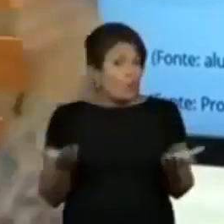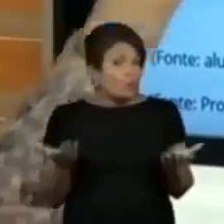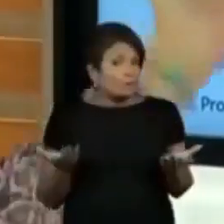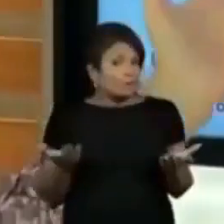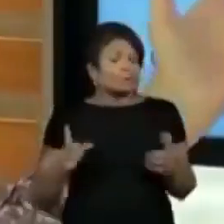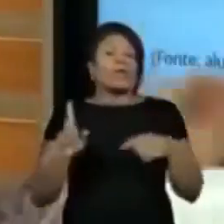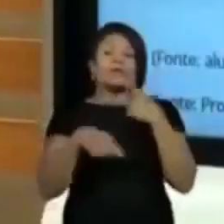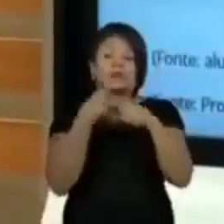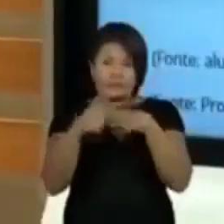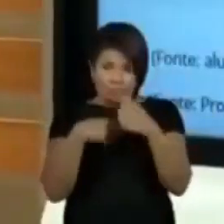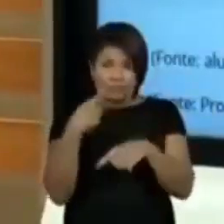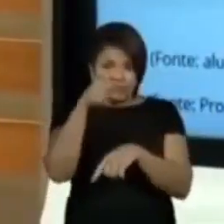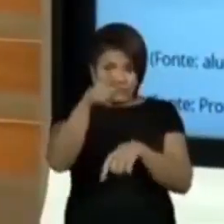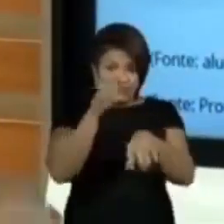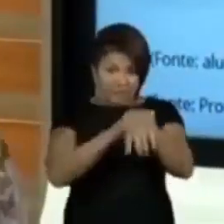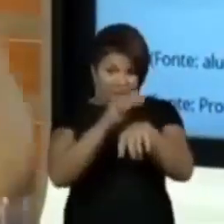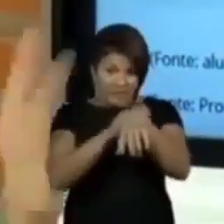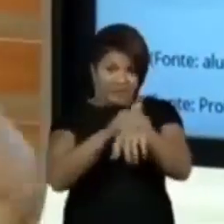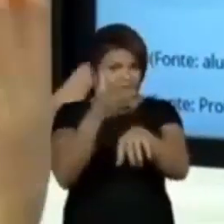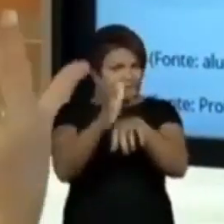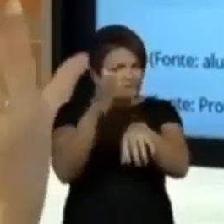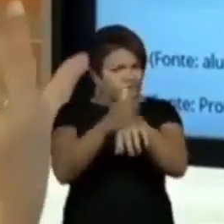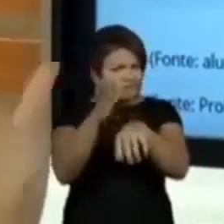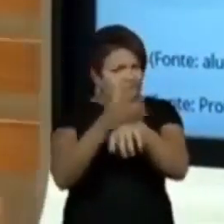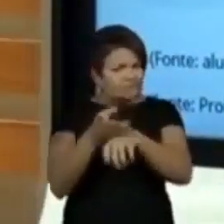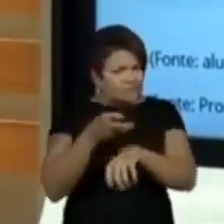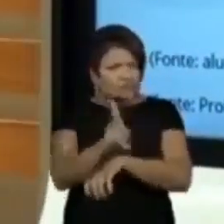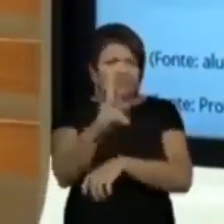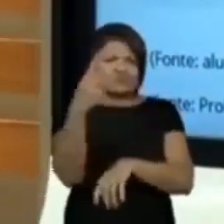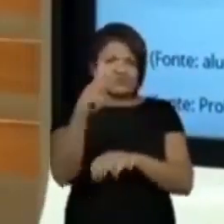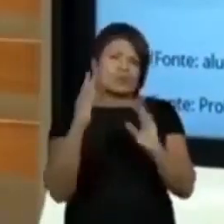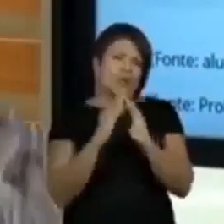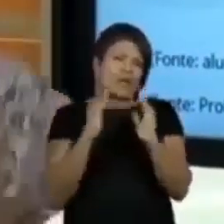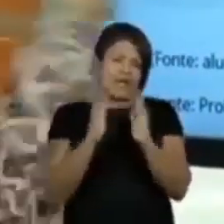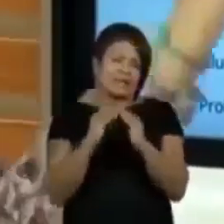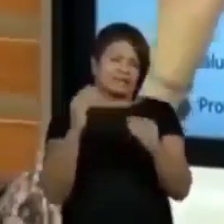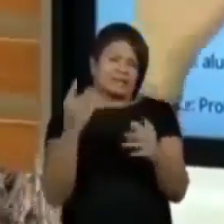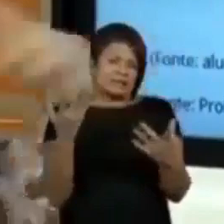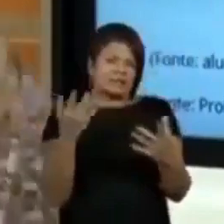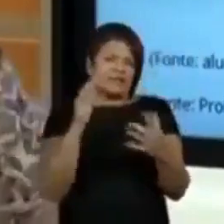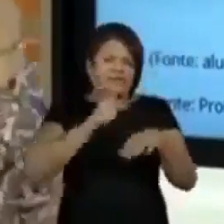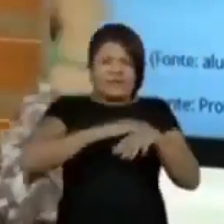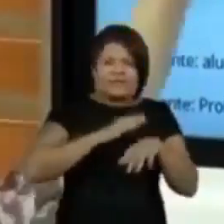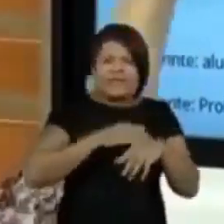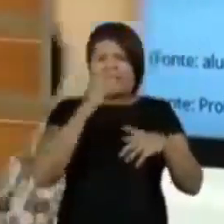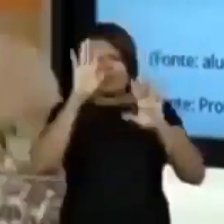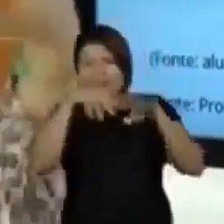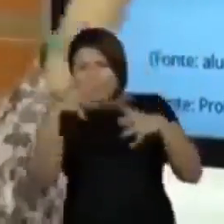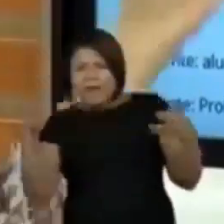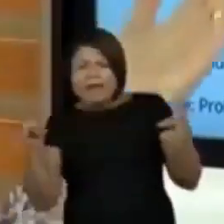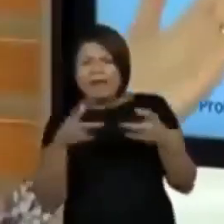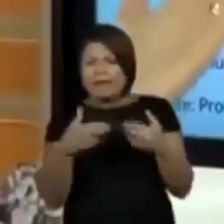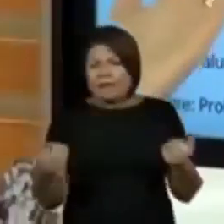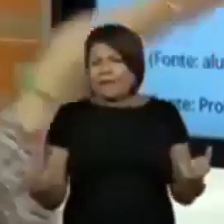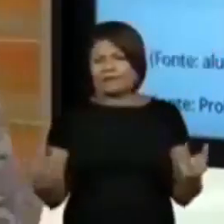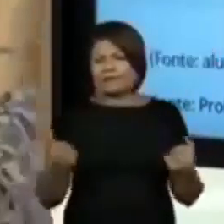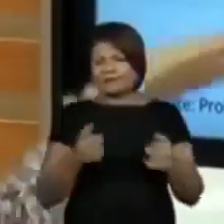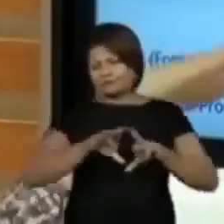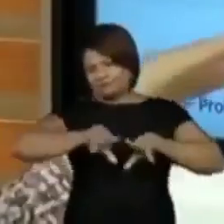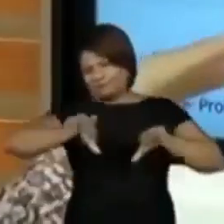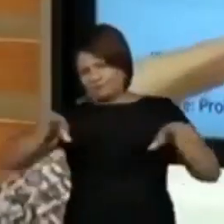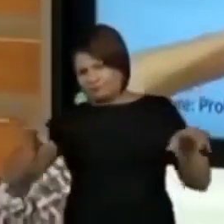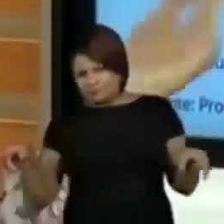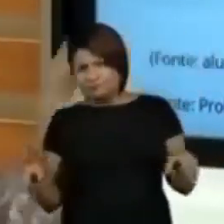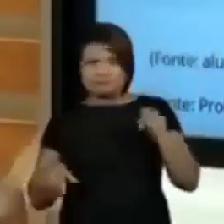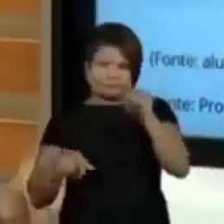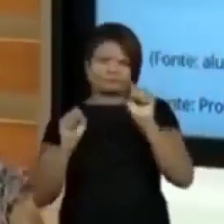E aí, a partir disso, você pode continuar aí na sua casa construindo e produzindo tabelas de muitas coisas.